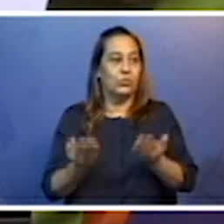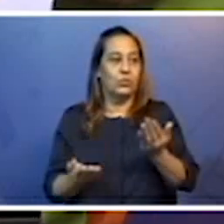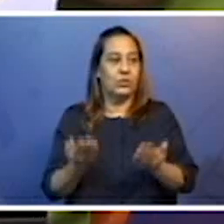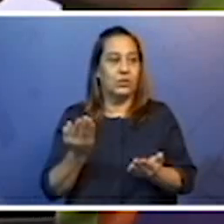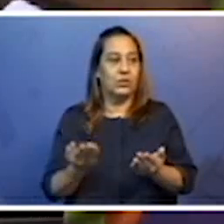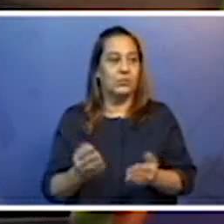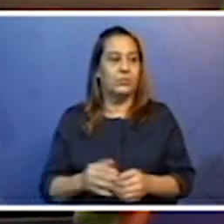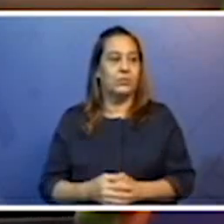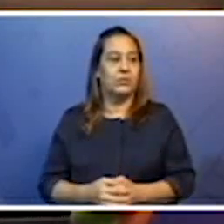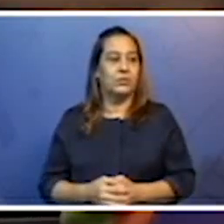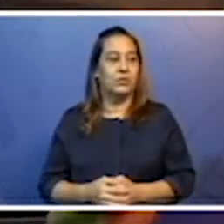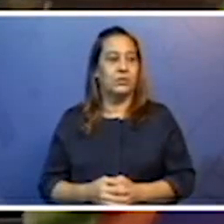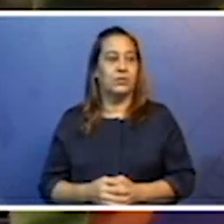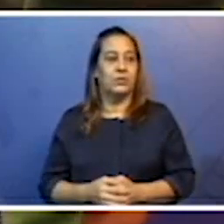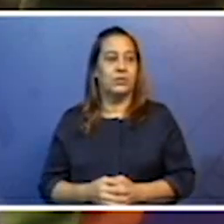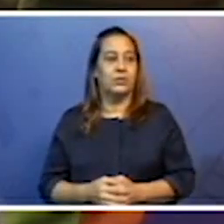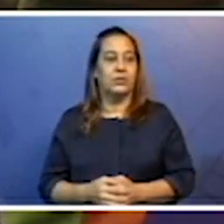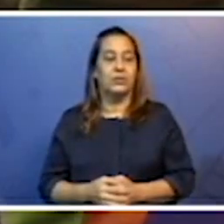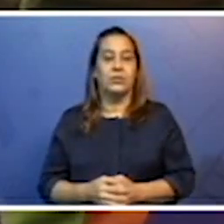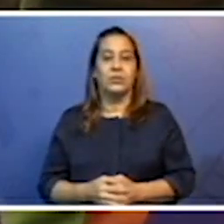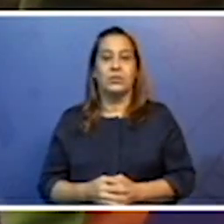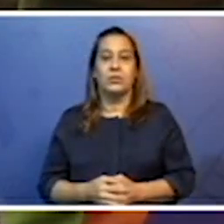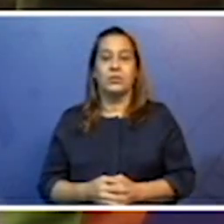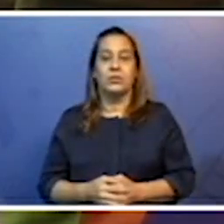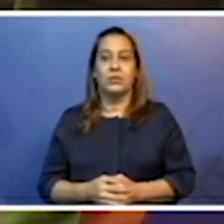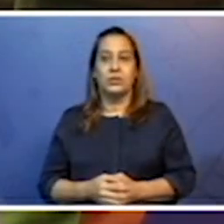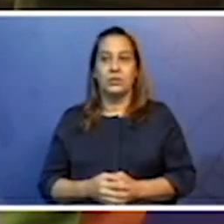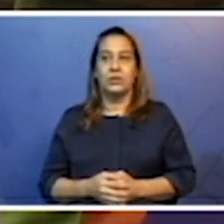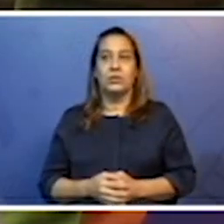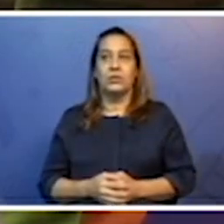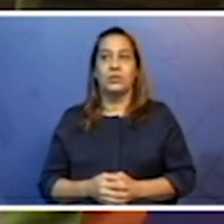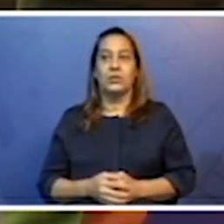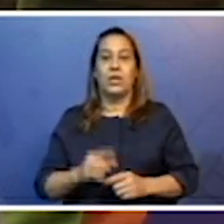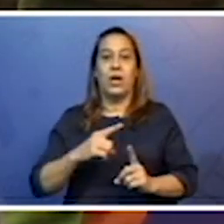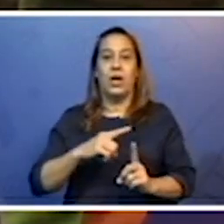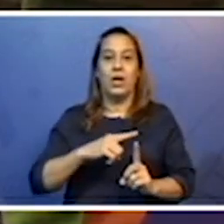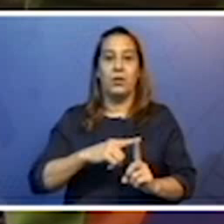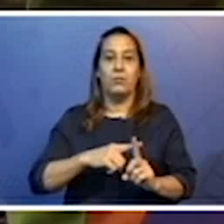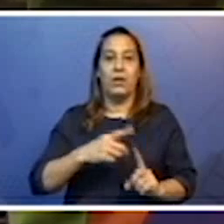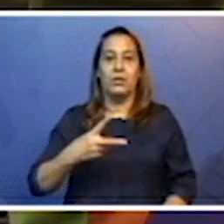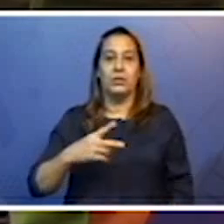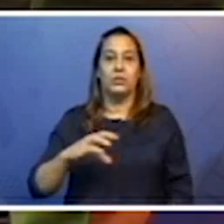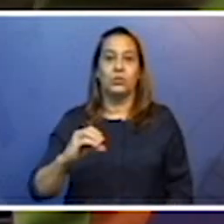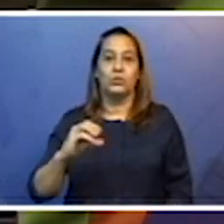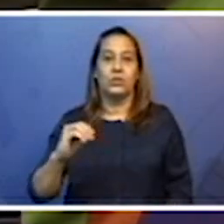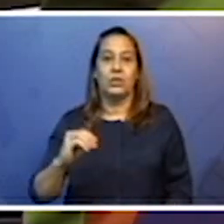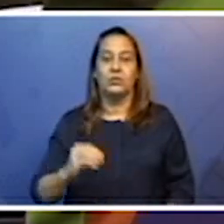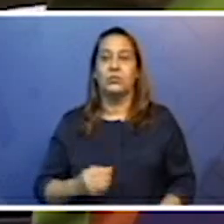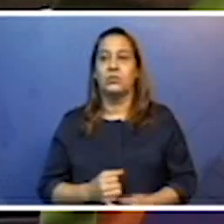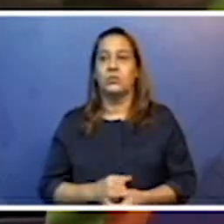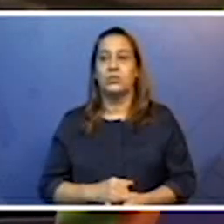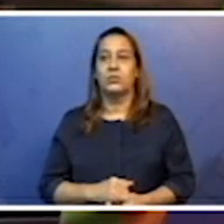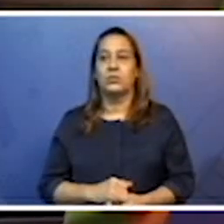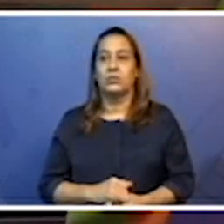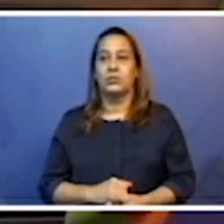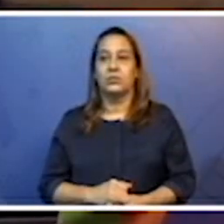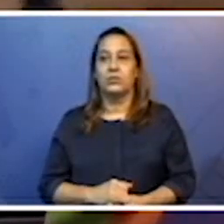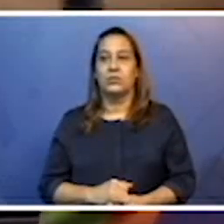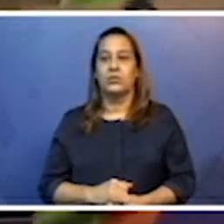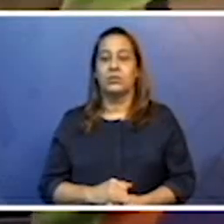600. Mais um pulo, 600. E aí, quem já acertou aí? 600,